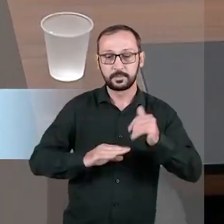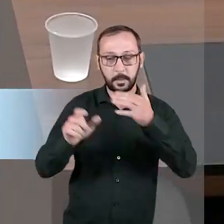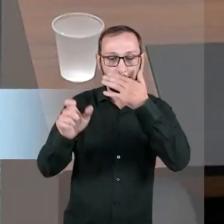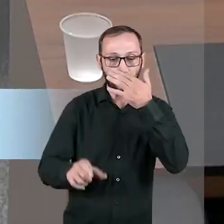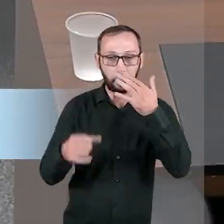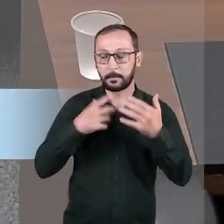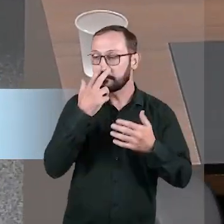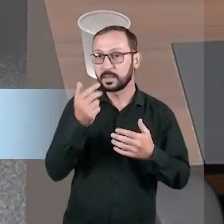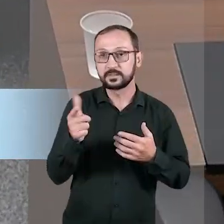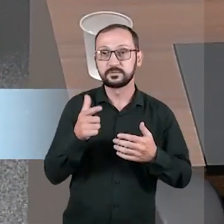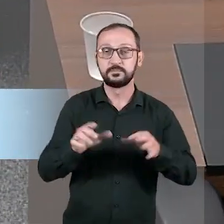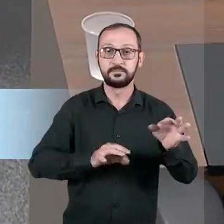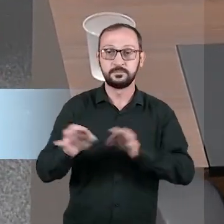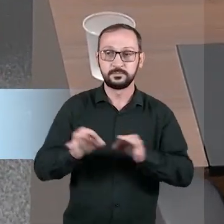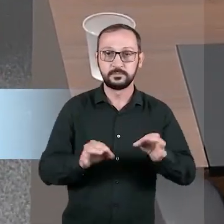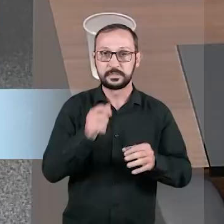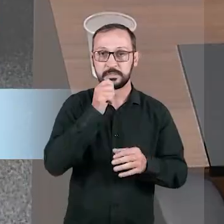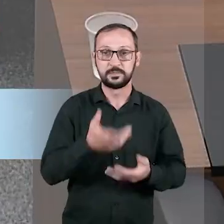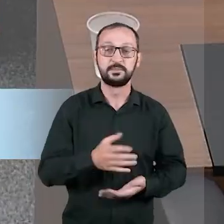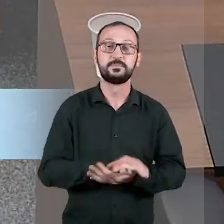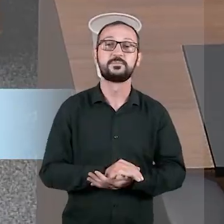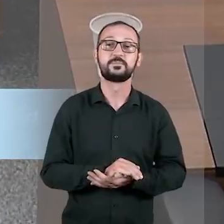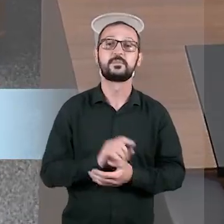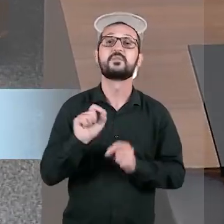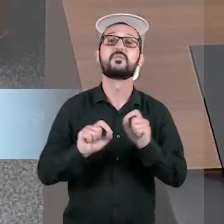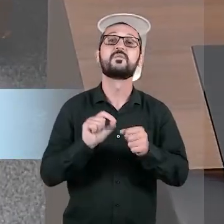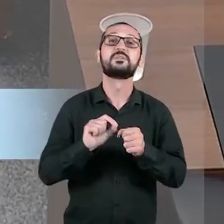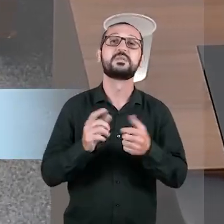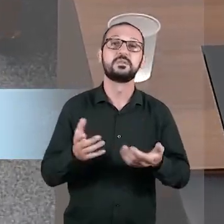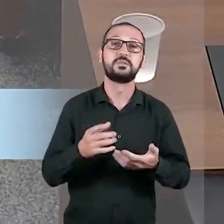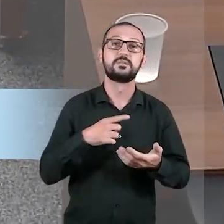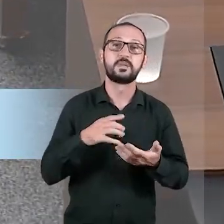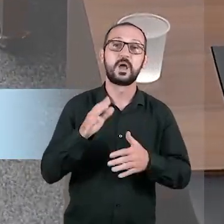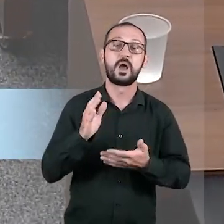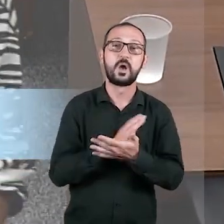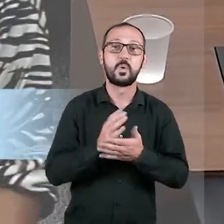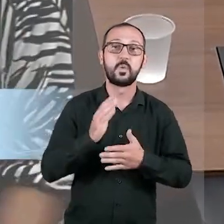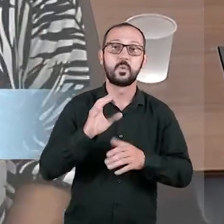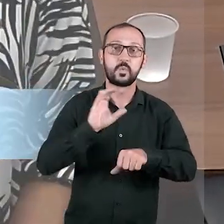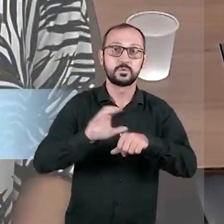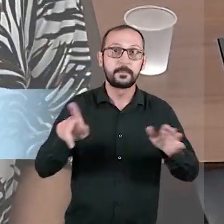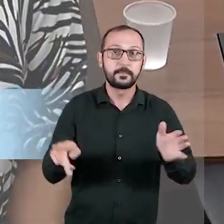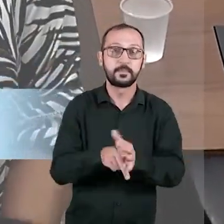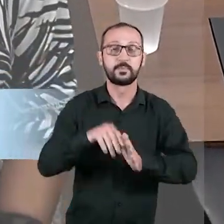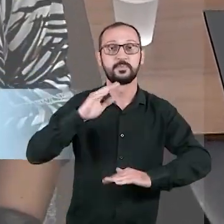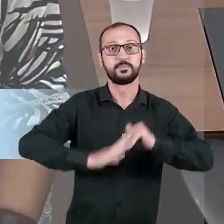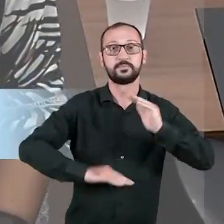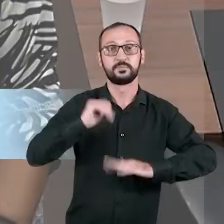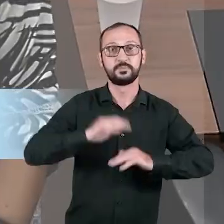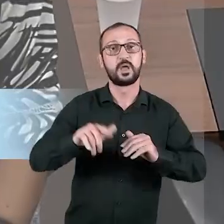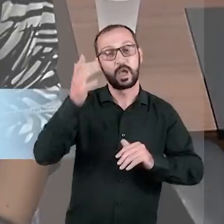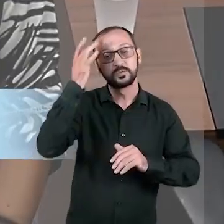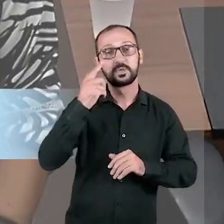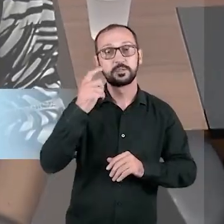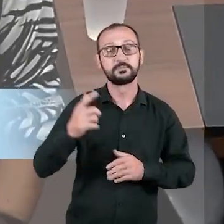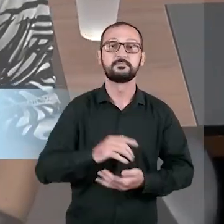se depara com um profissional que parece que não é preparado para aquilo. O que a gente pode fazer? Existe algum curso que é dado para profissionais também? Acho que seria